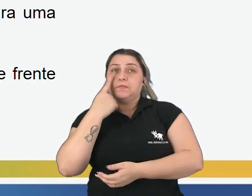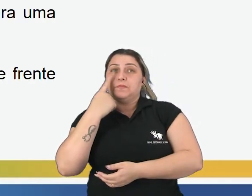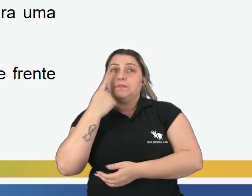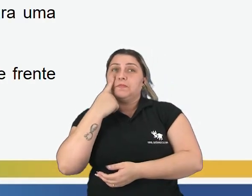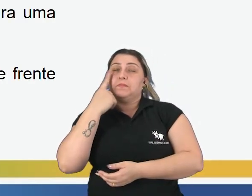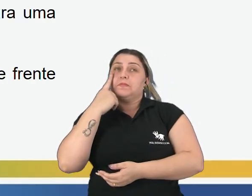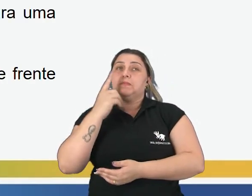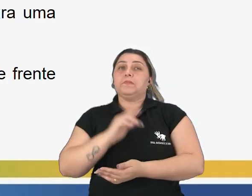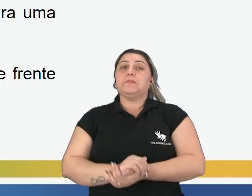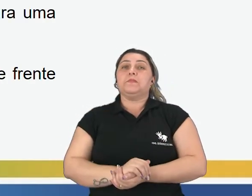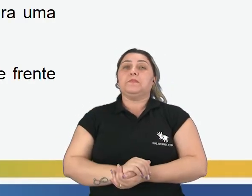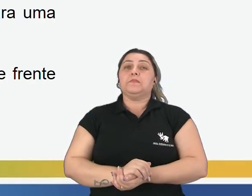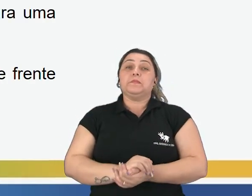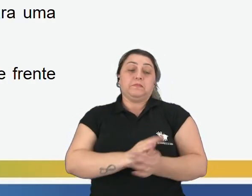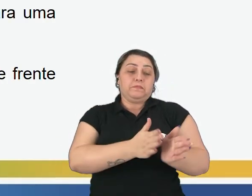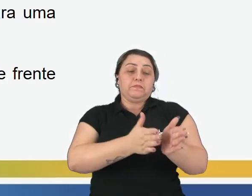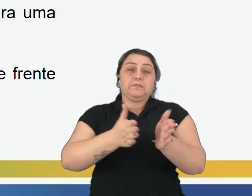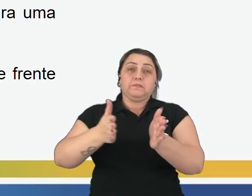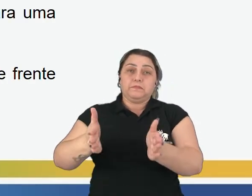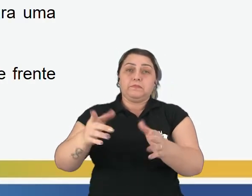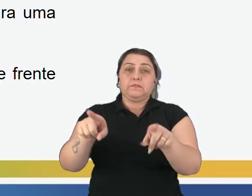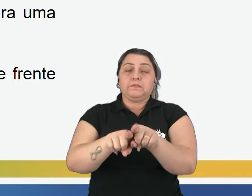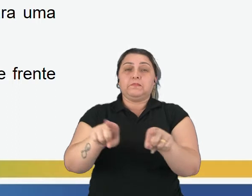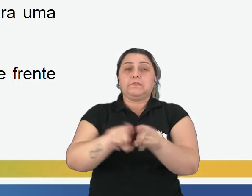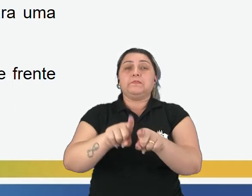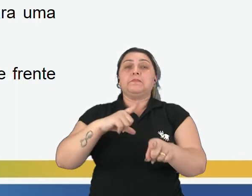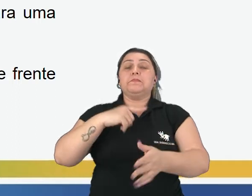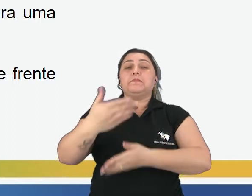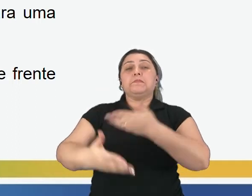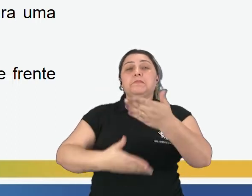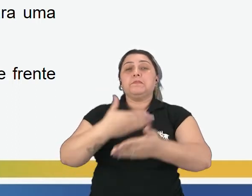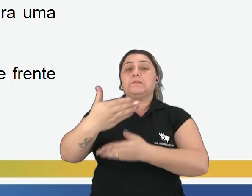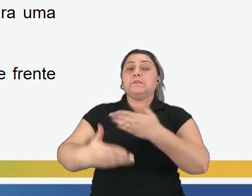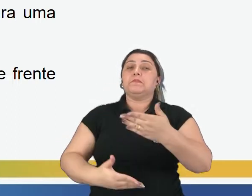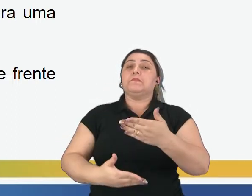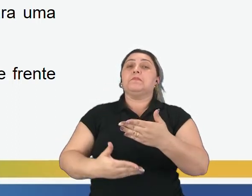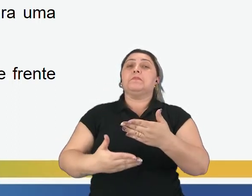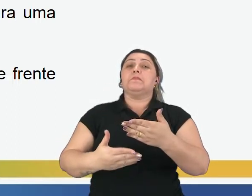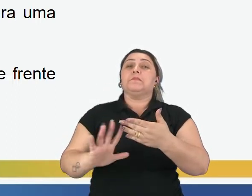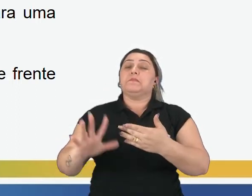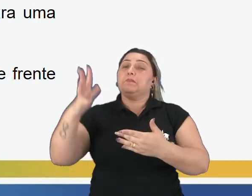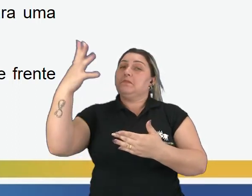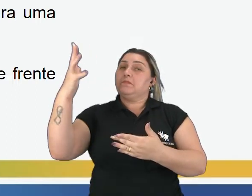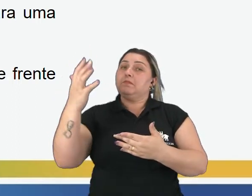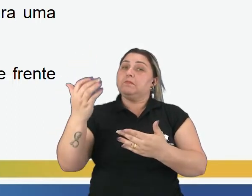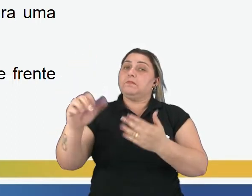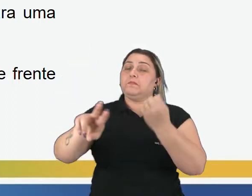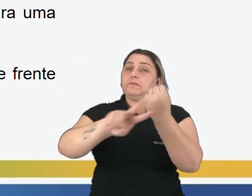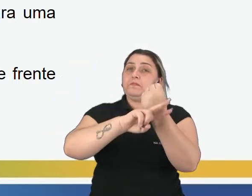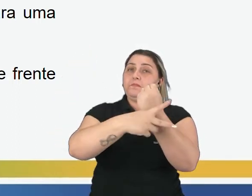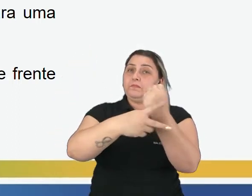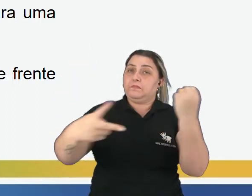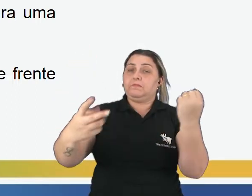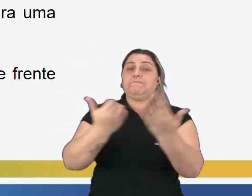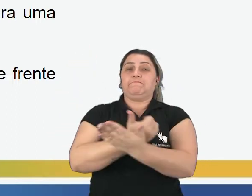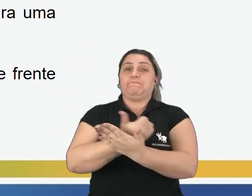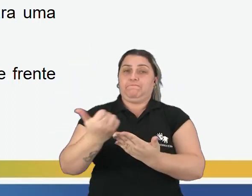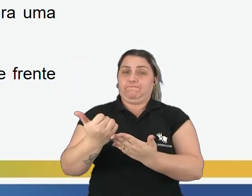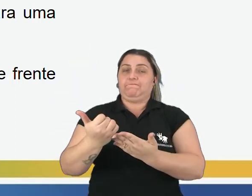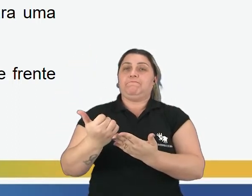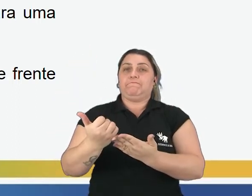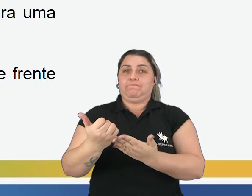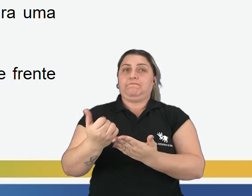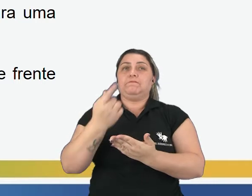que nesse período também tem a relação de fato e consequência, né? Ou seja, de causa e